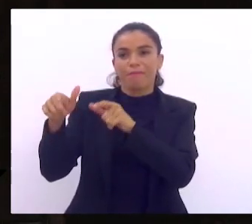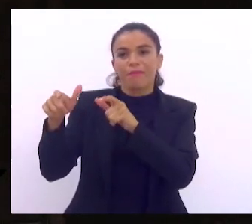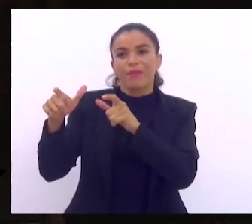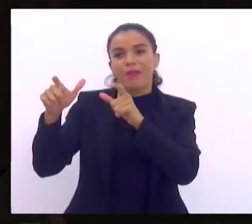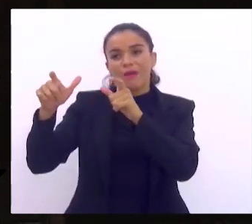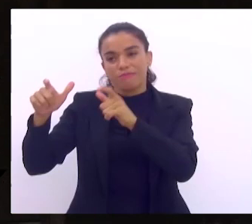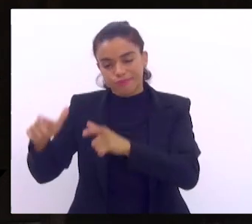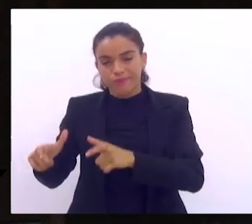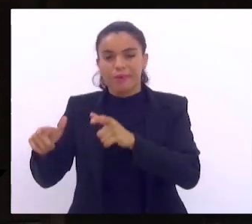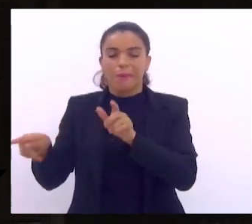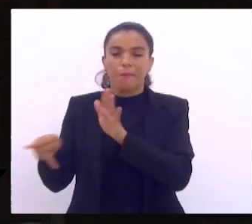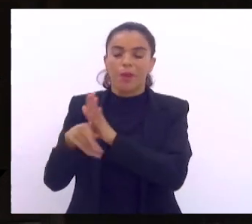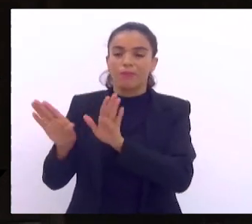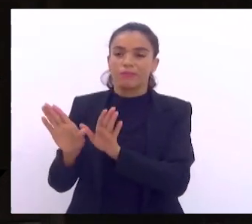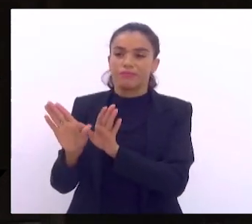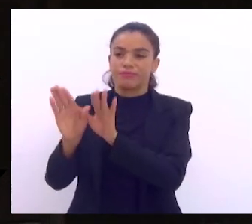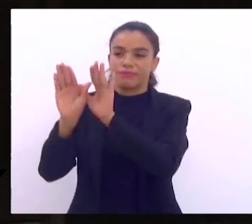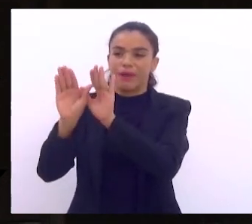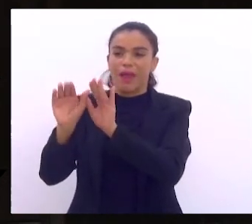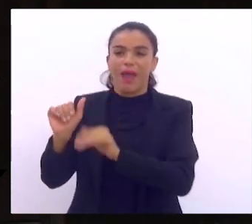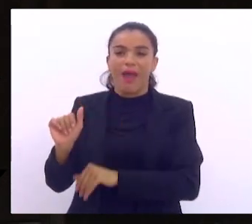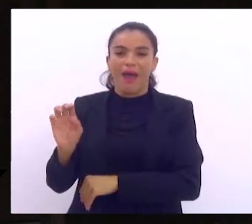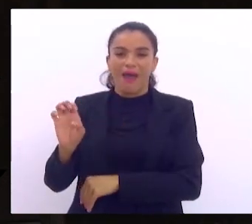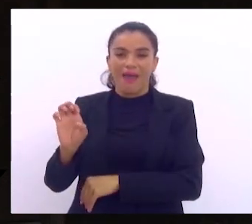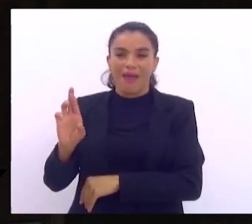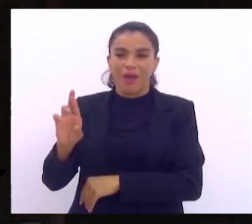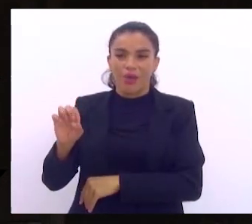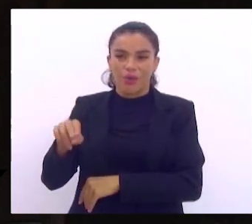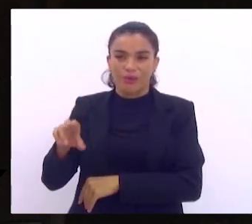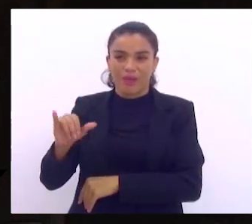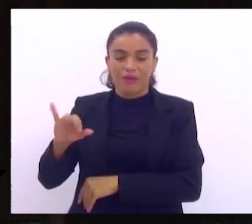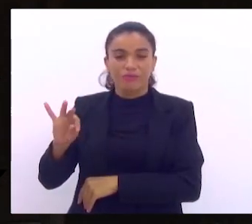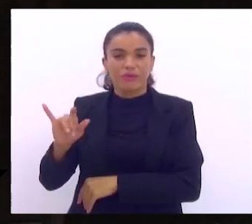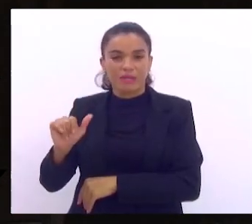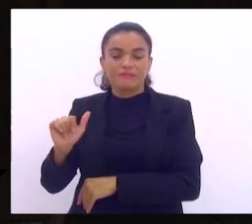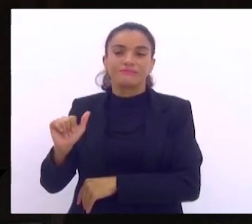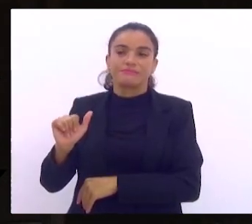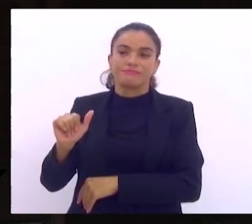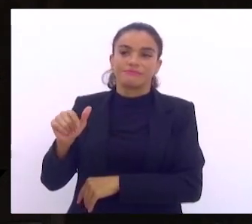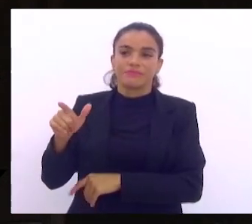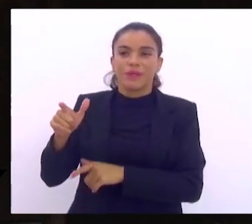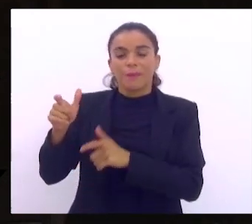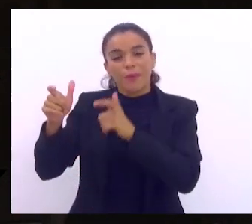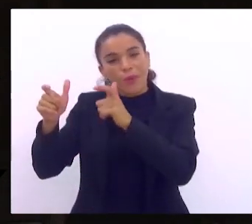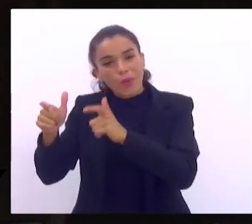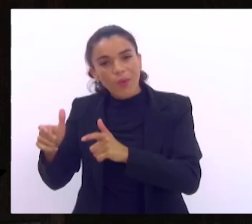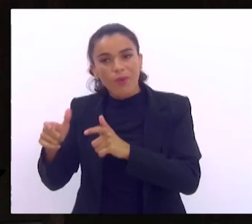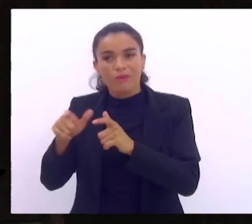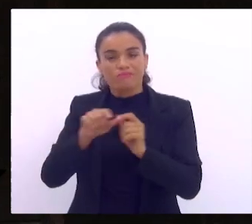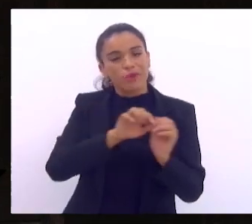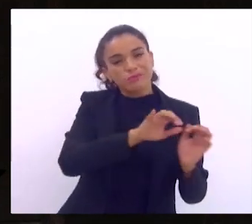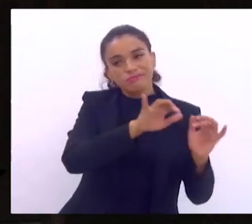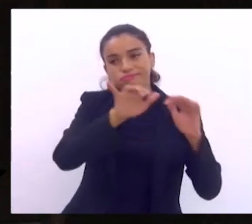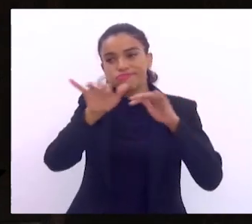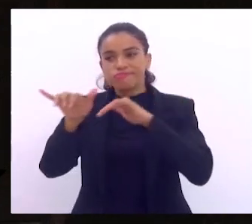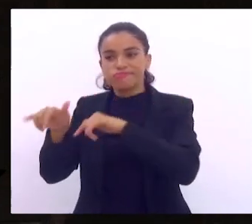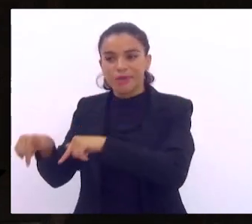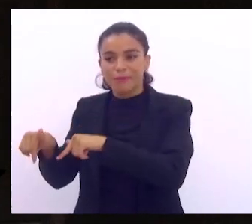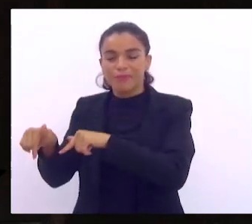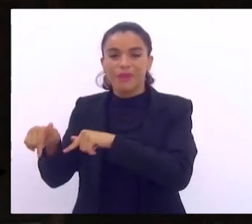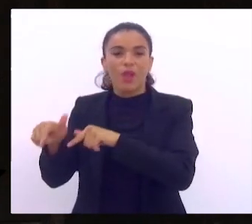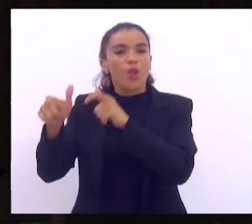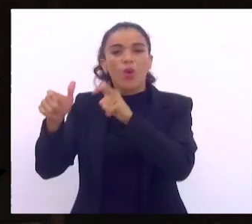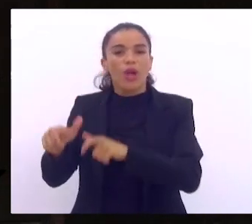de Esporte da Aeronáutica, que era uma contramão muito grande de moradores em torno do Célio de Barros, e lá para a